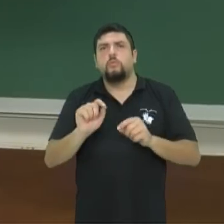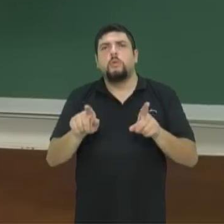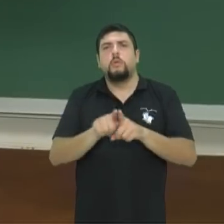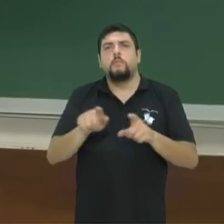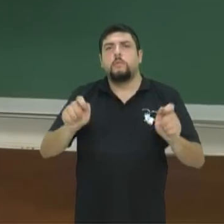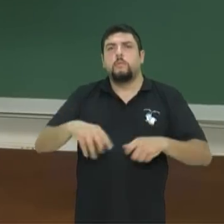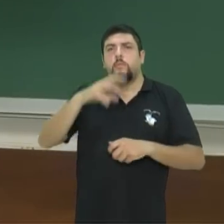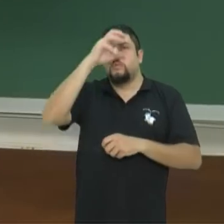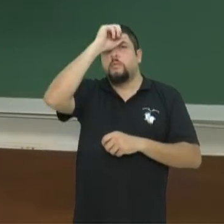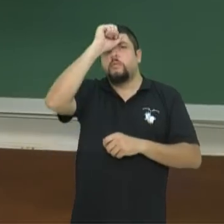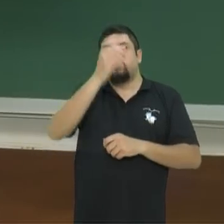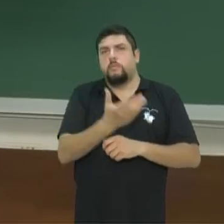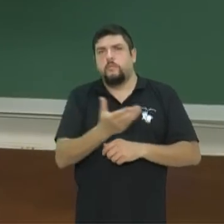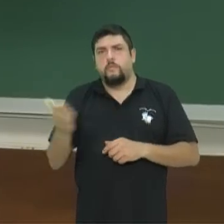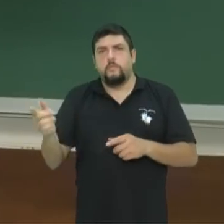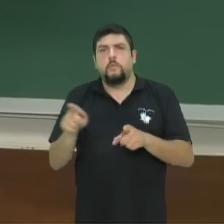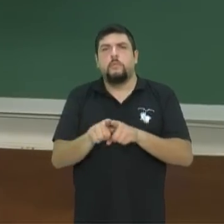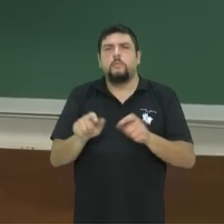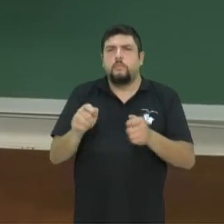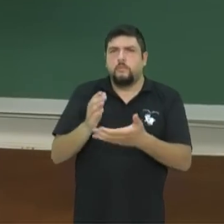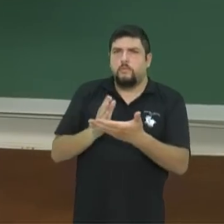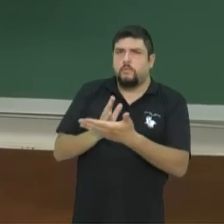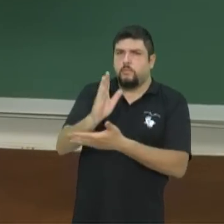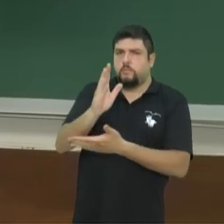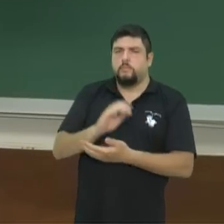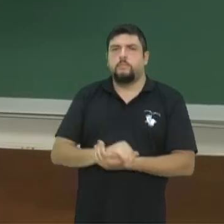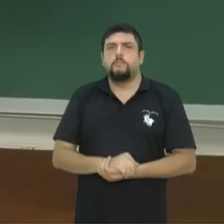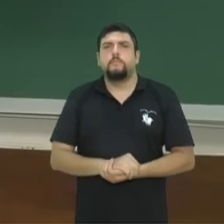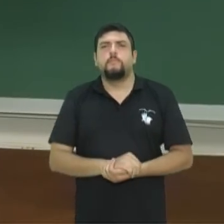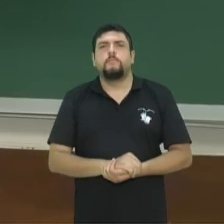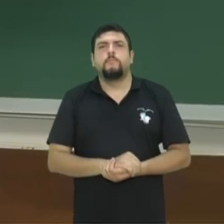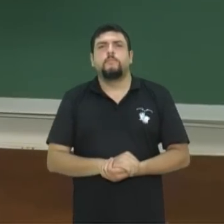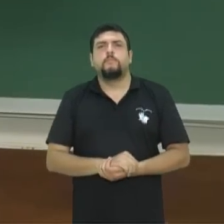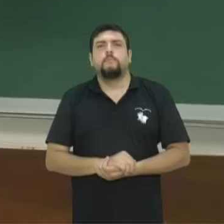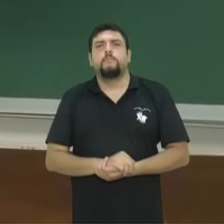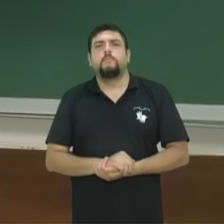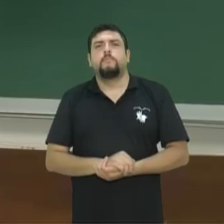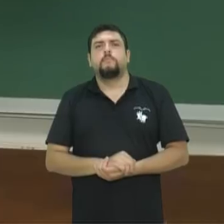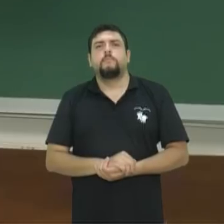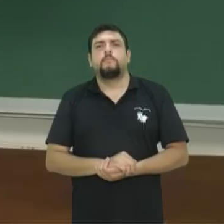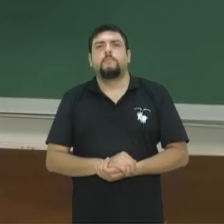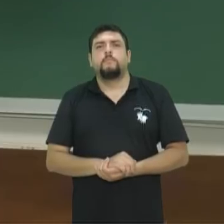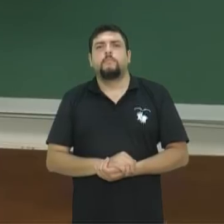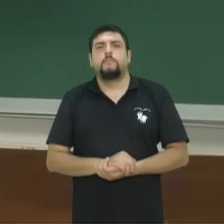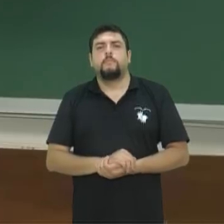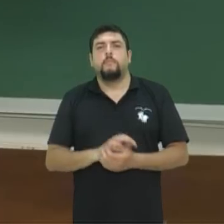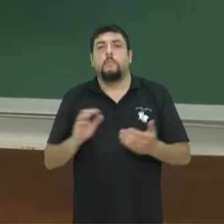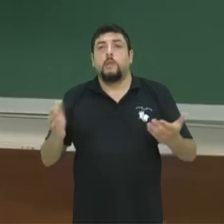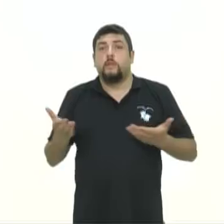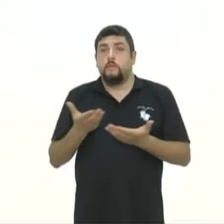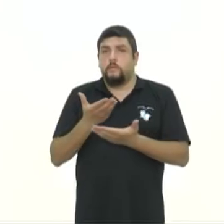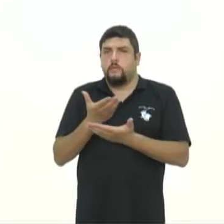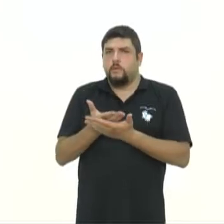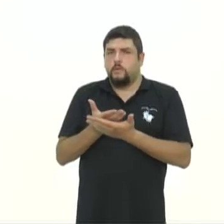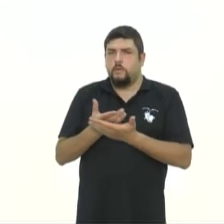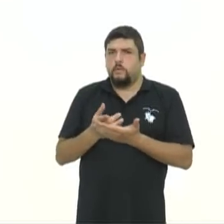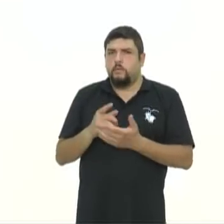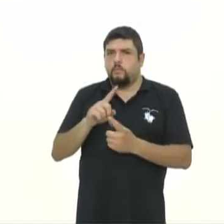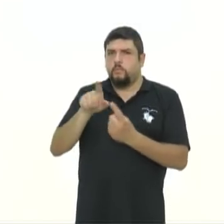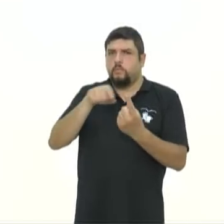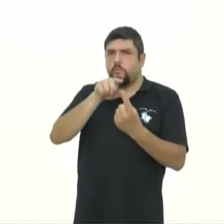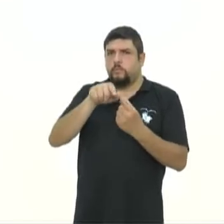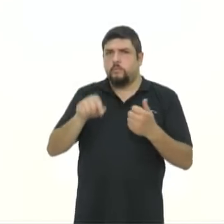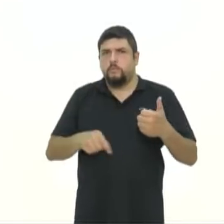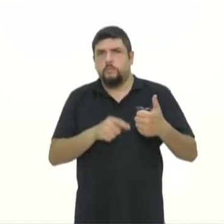de vocês e garante aí que vocês serão aprovados no final do ano, ok? Vamos ver os objetivos da nossa aula de hoje? Então, hoje a gente